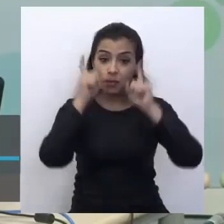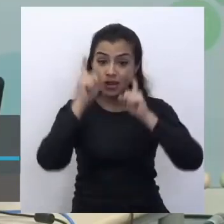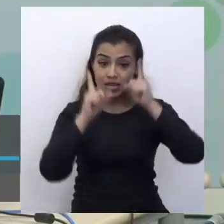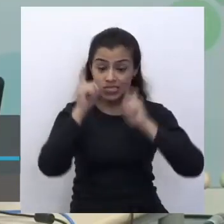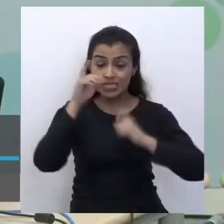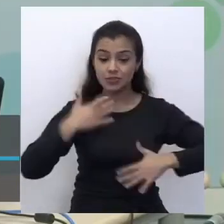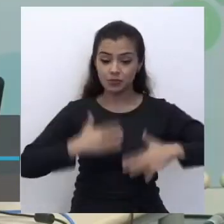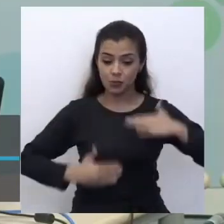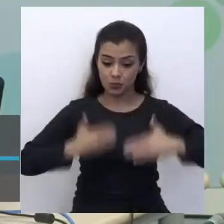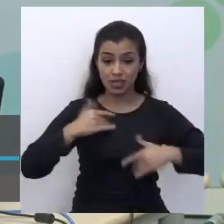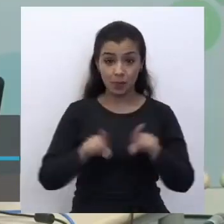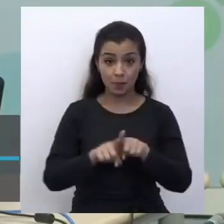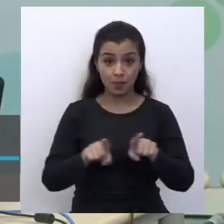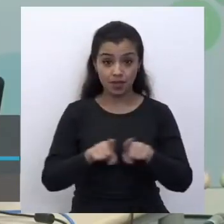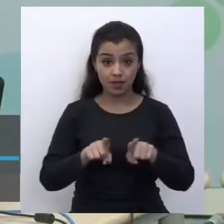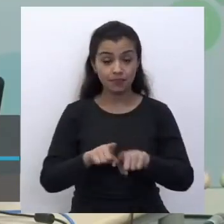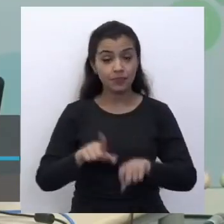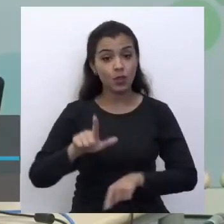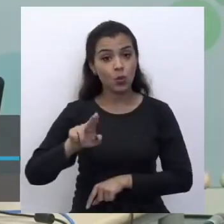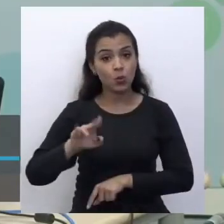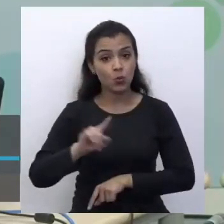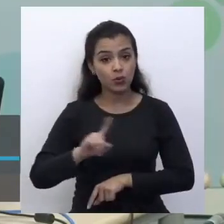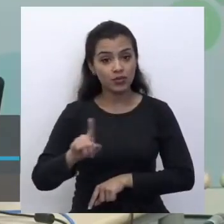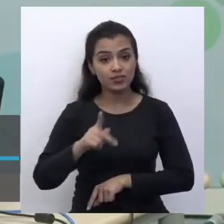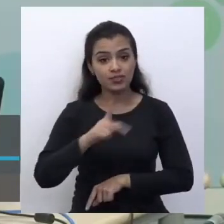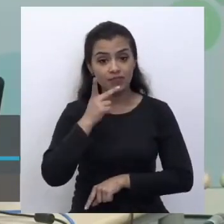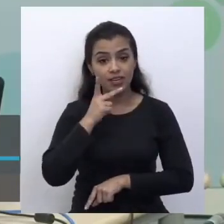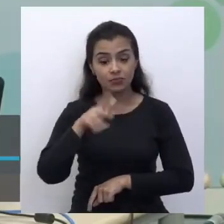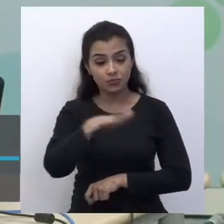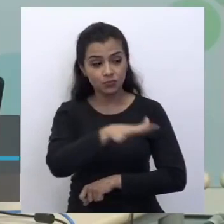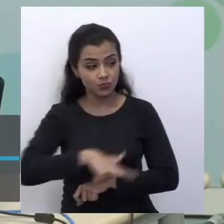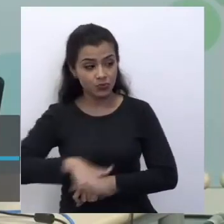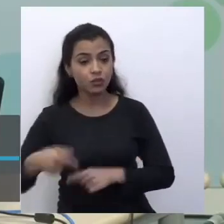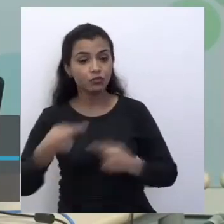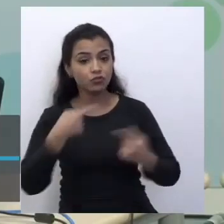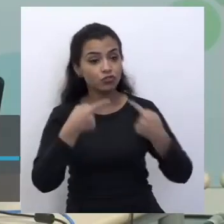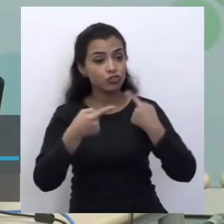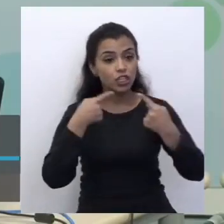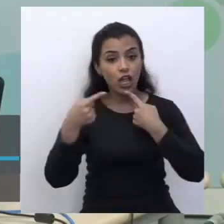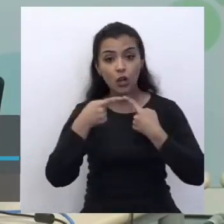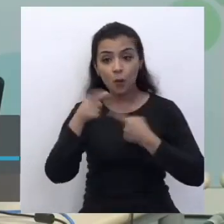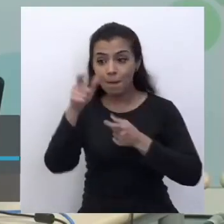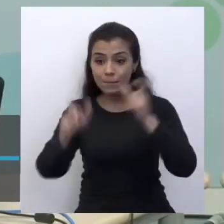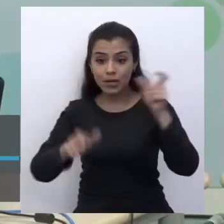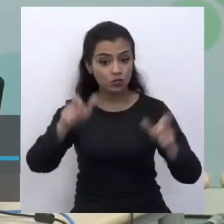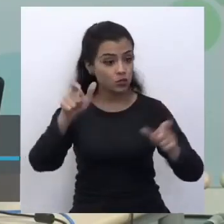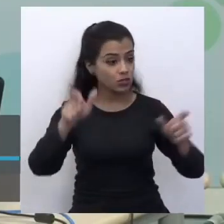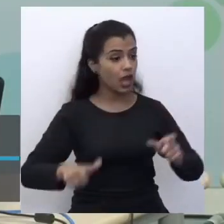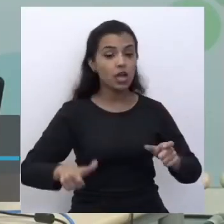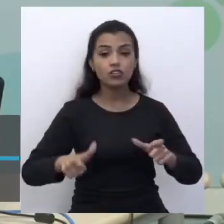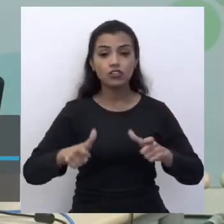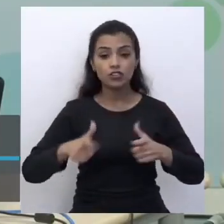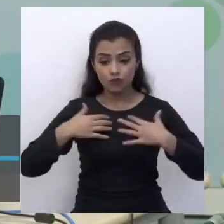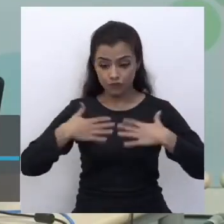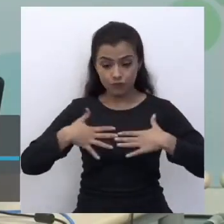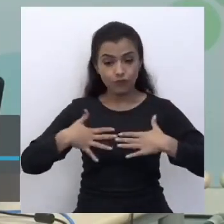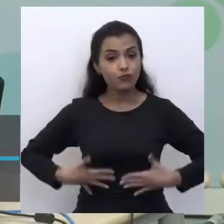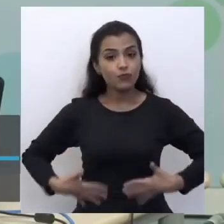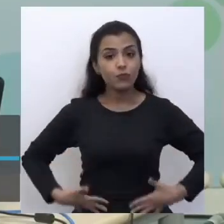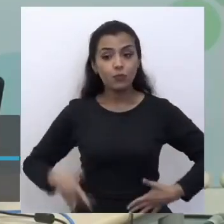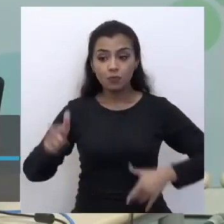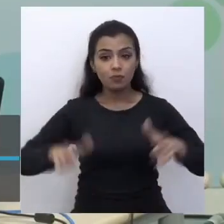e figurinos. O Luiz, cenário, tema, diálogo, personagens, figurinos, espaço,